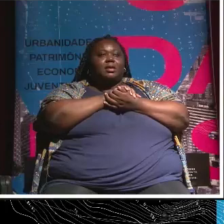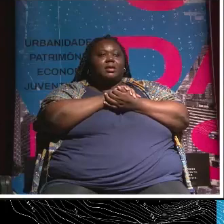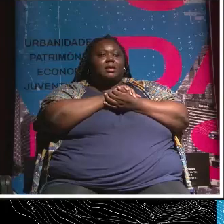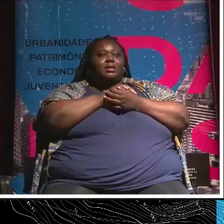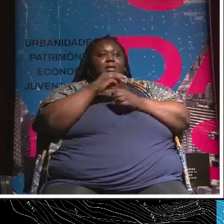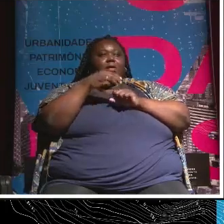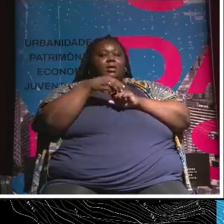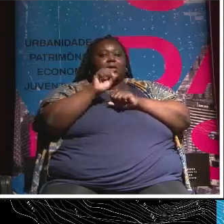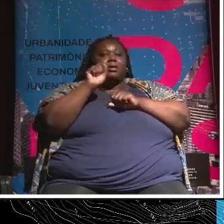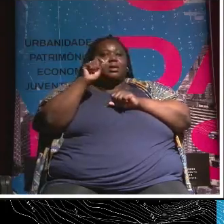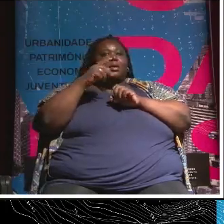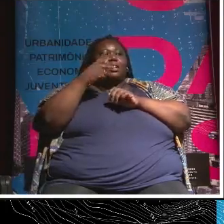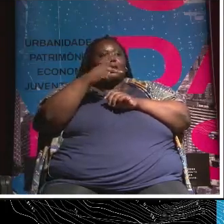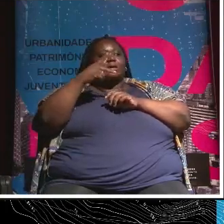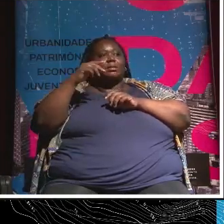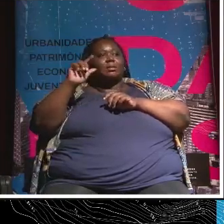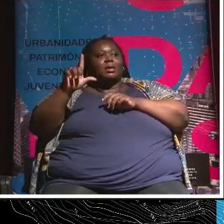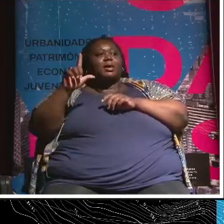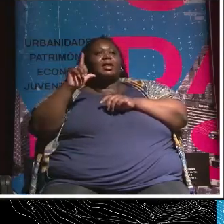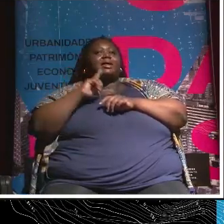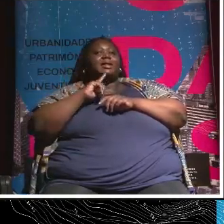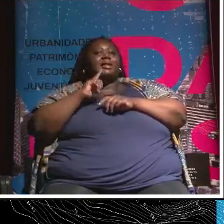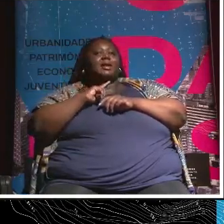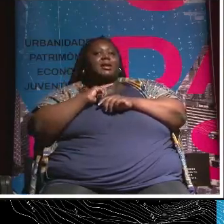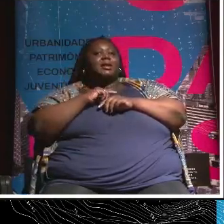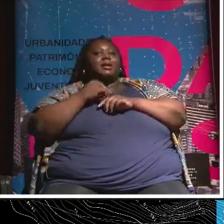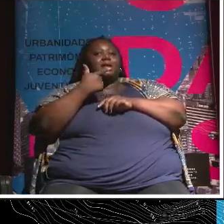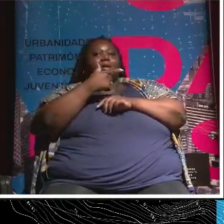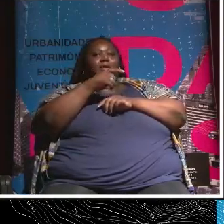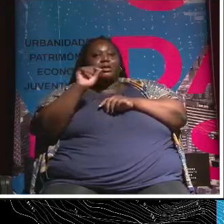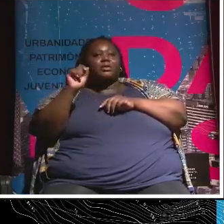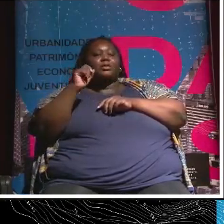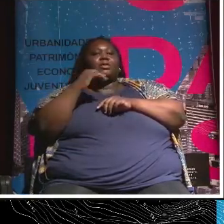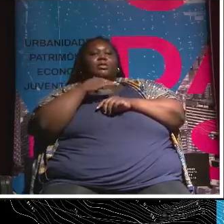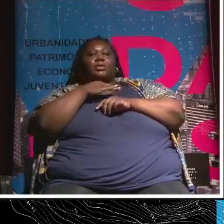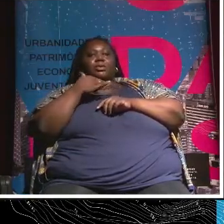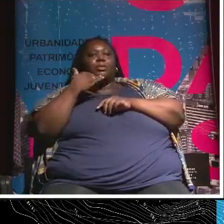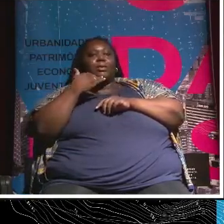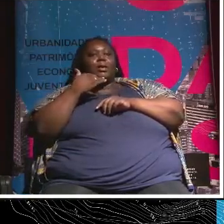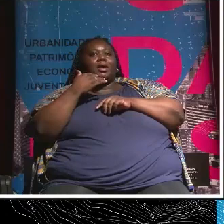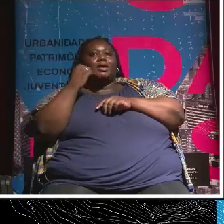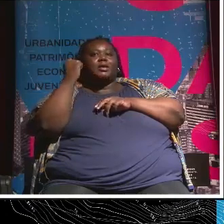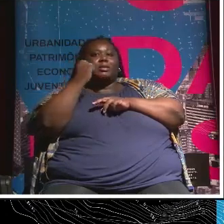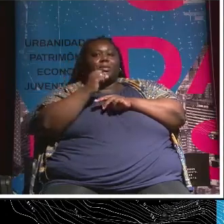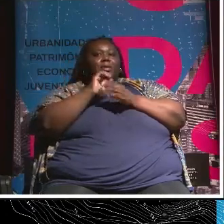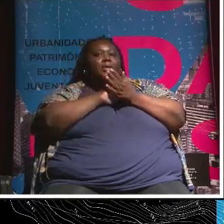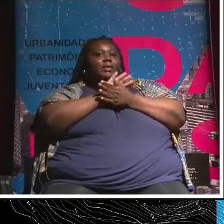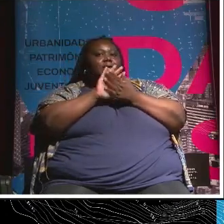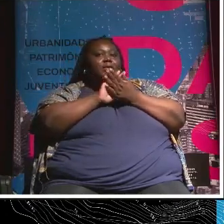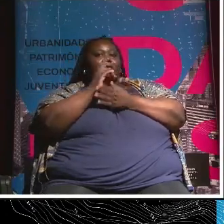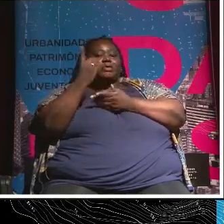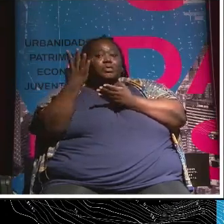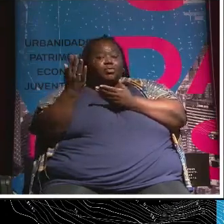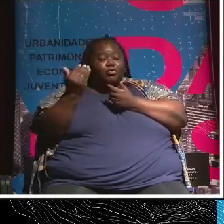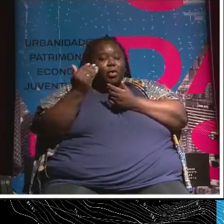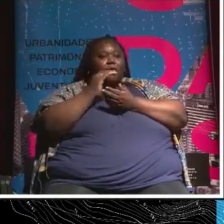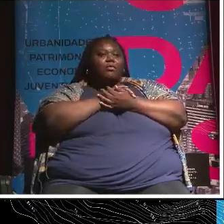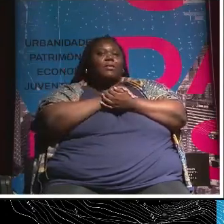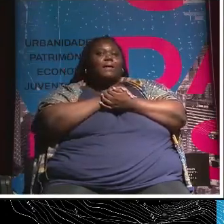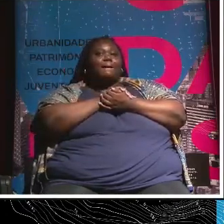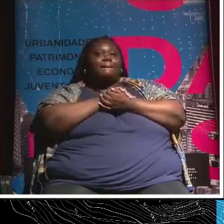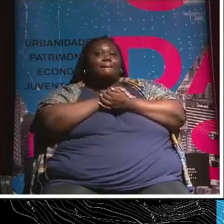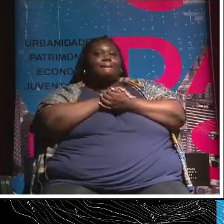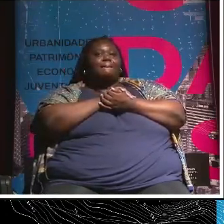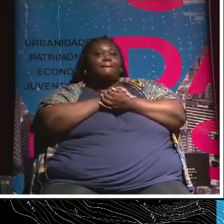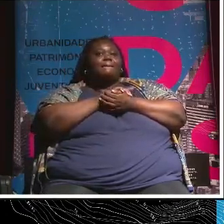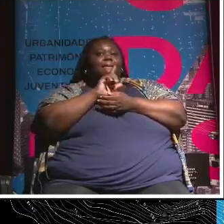que na Pedreira Padre Lopes tem 200 dias que não tem assassinato de um jovem. Esse